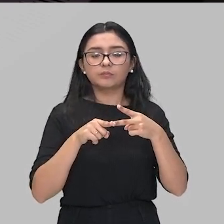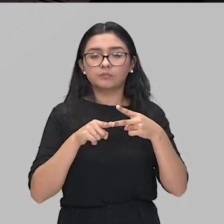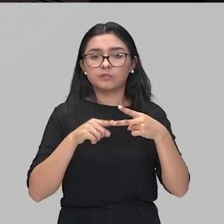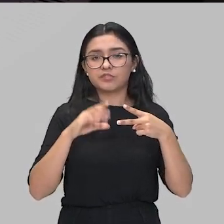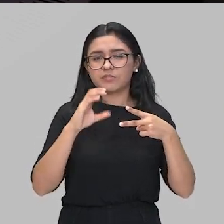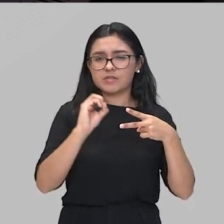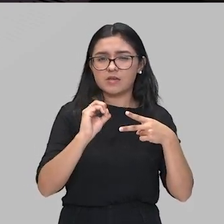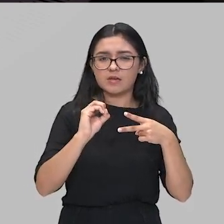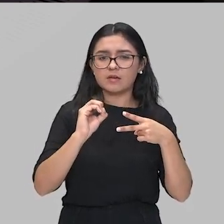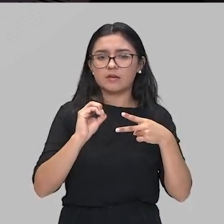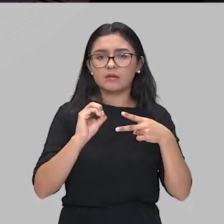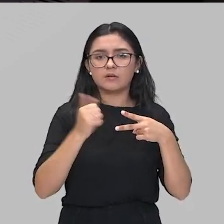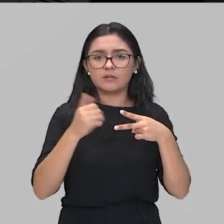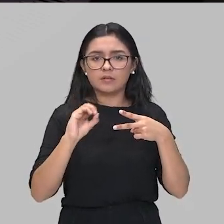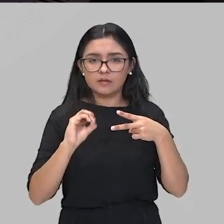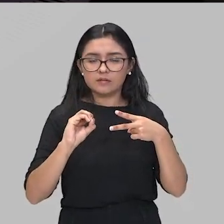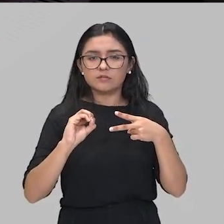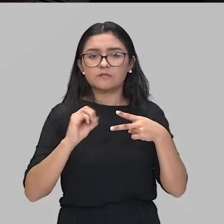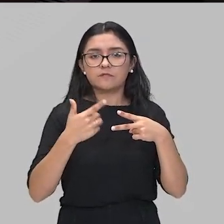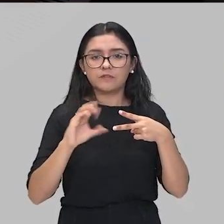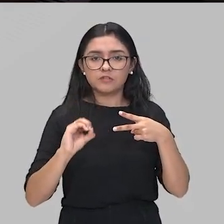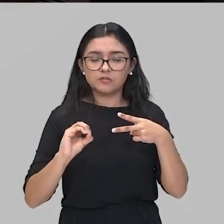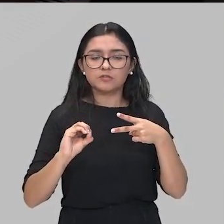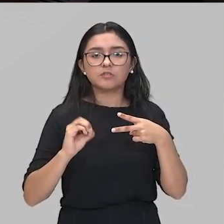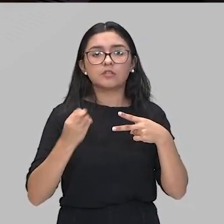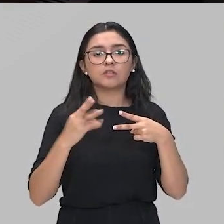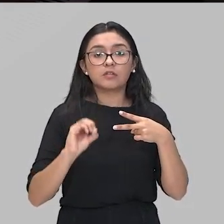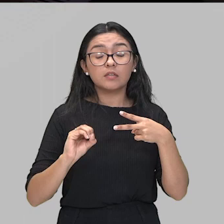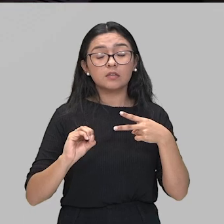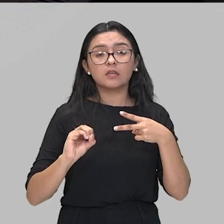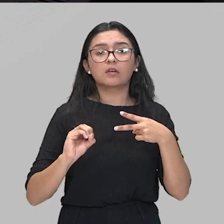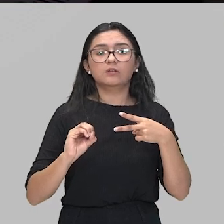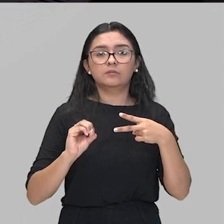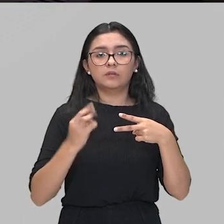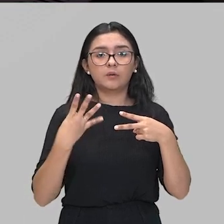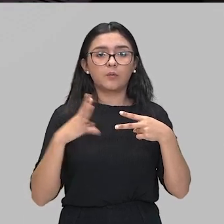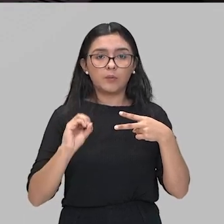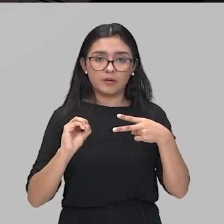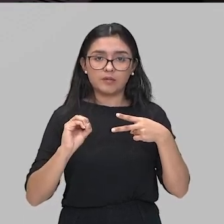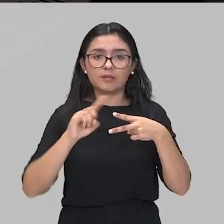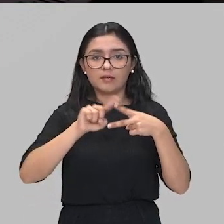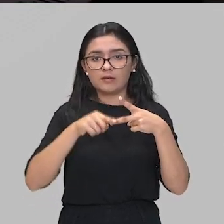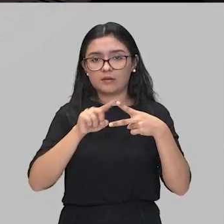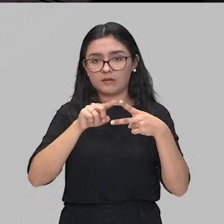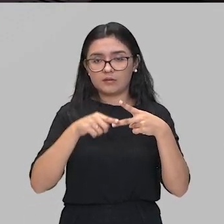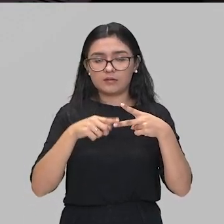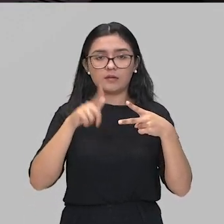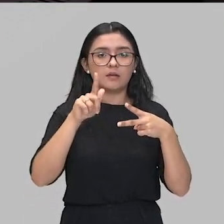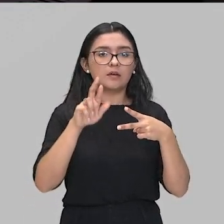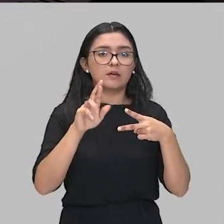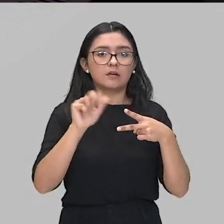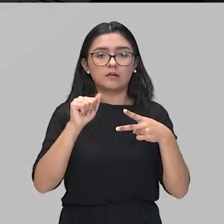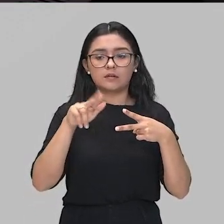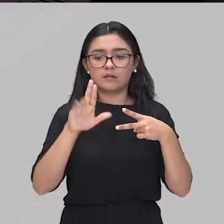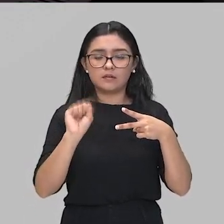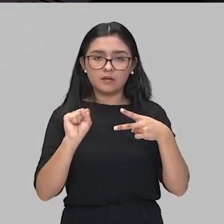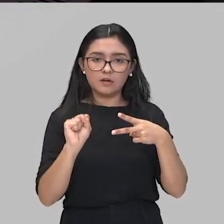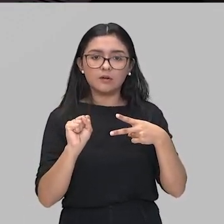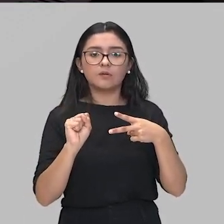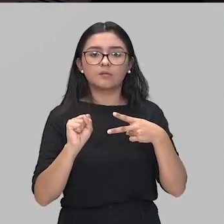0, 10, 20, 30, 40 graus. O feixe